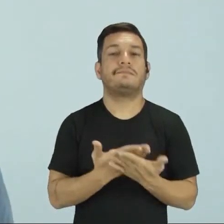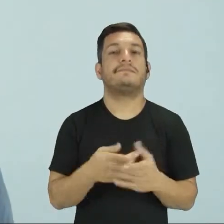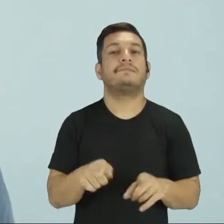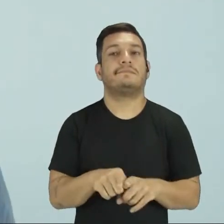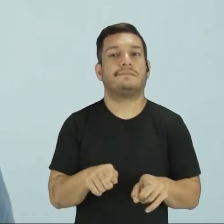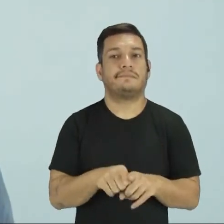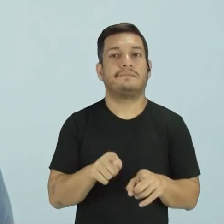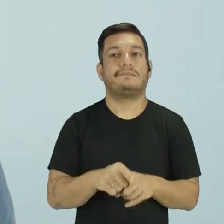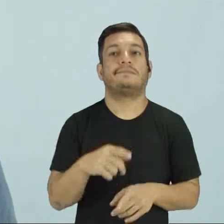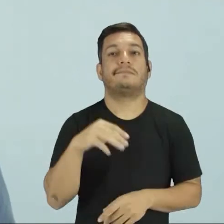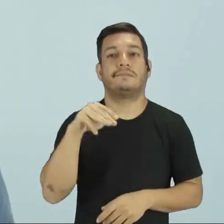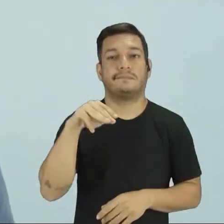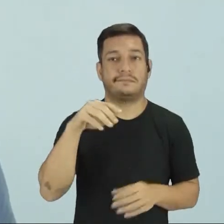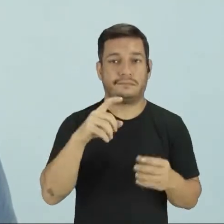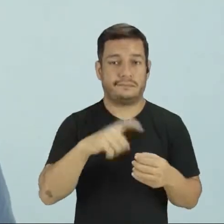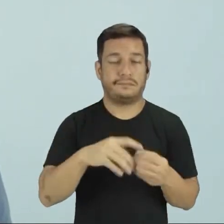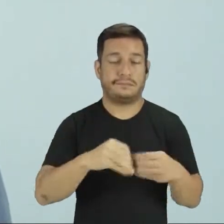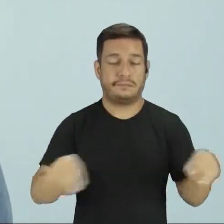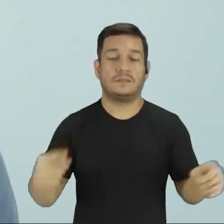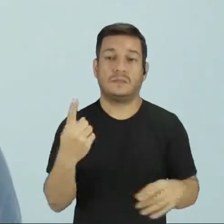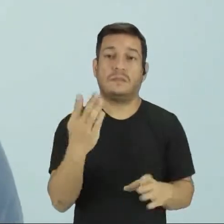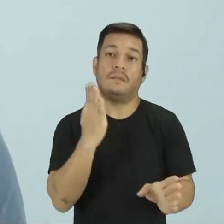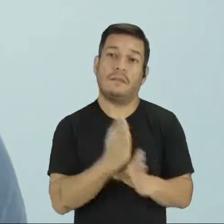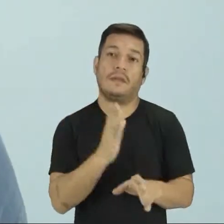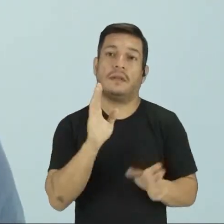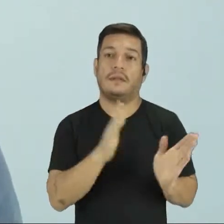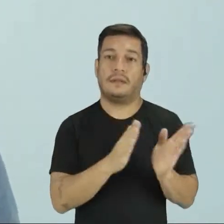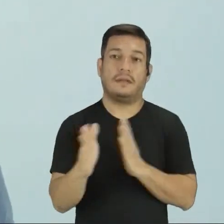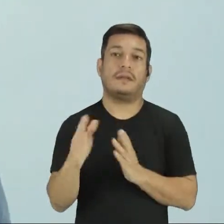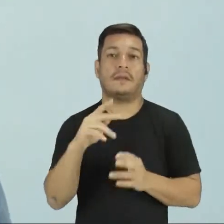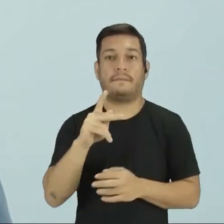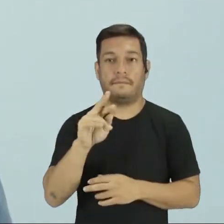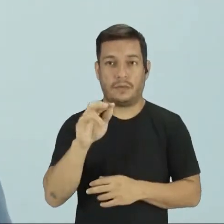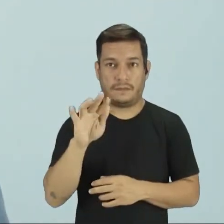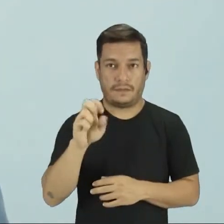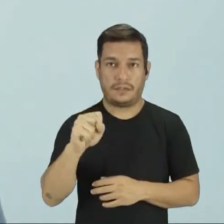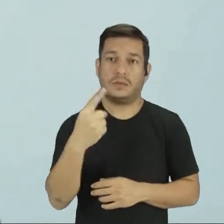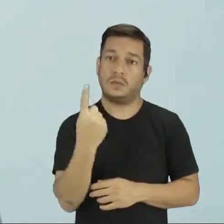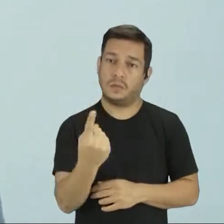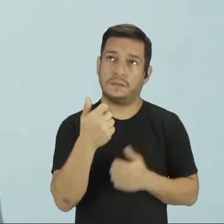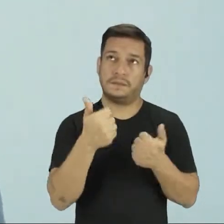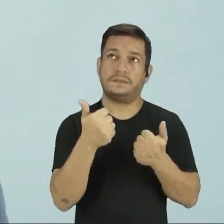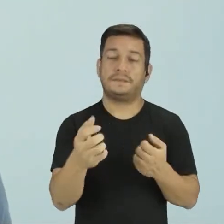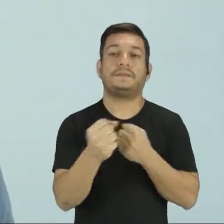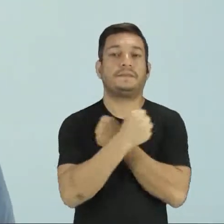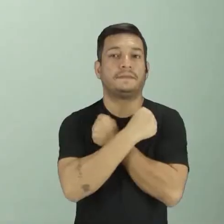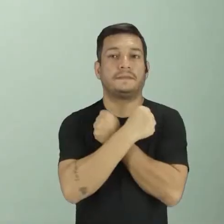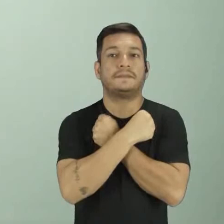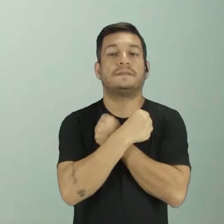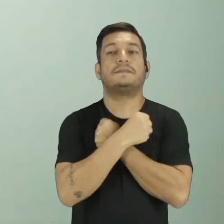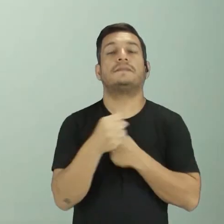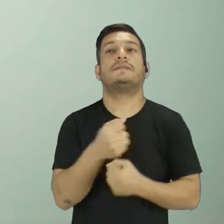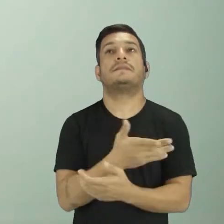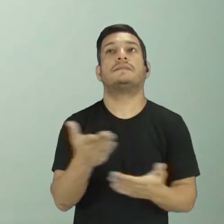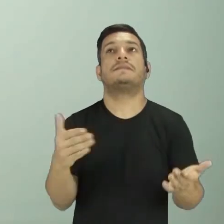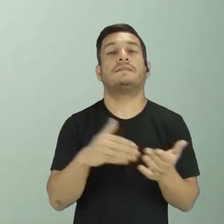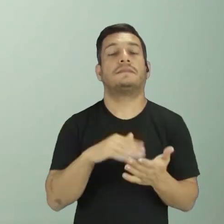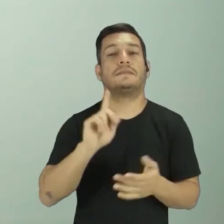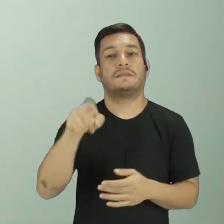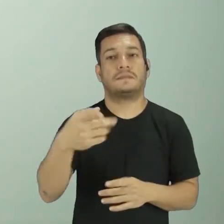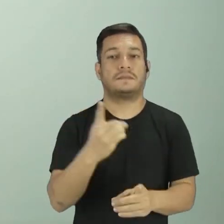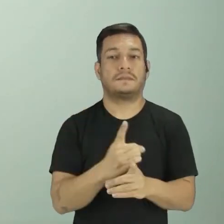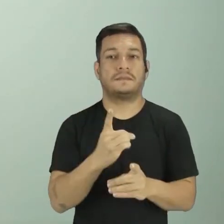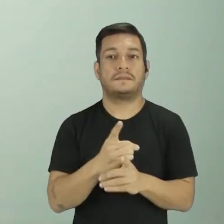na sua meiose 1, por conta das etapas da prófase 1, tudo bem? Deixo um forte abraço, até o nosso